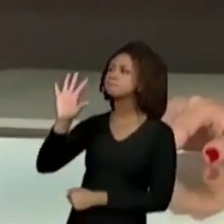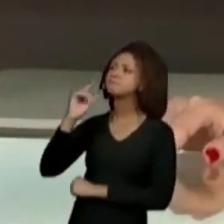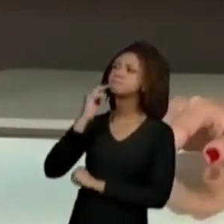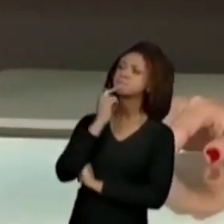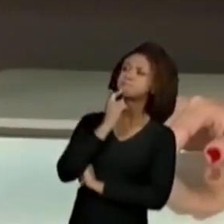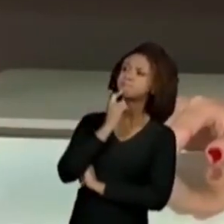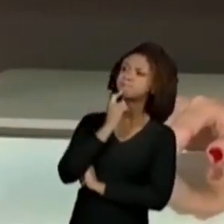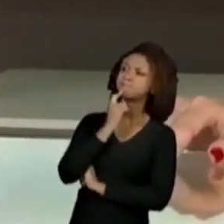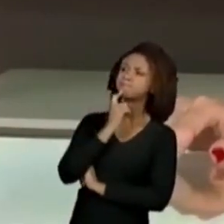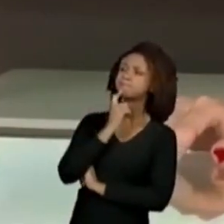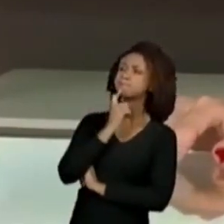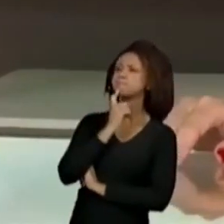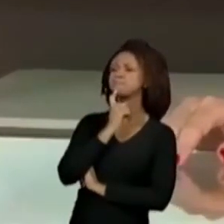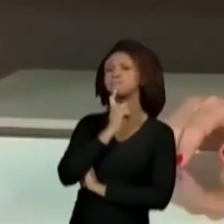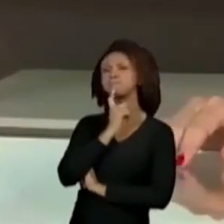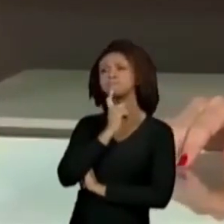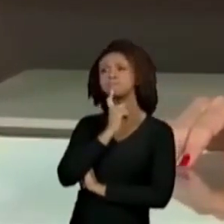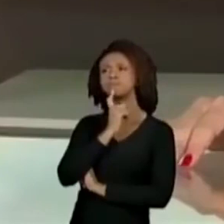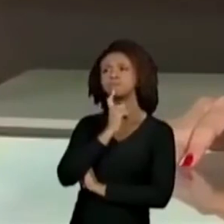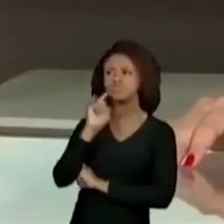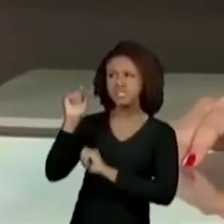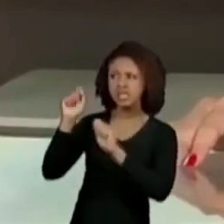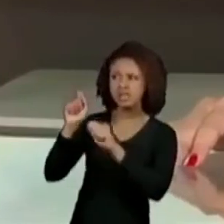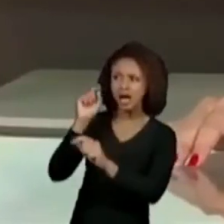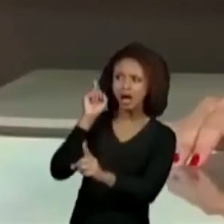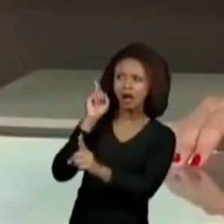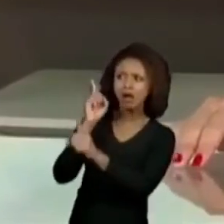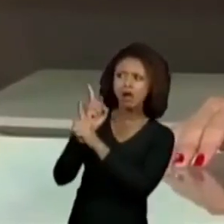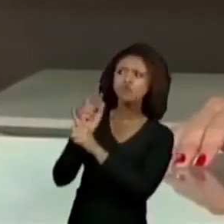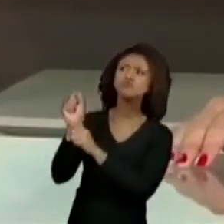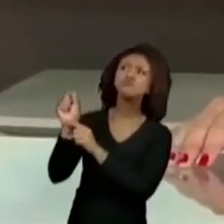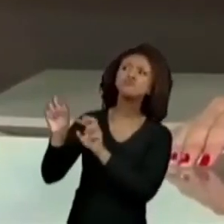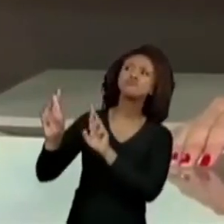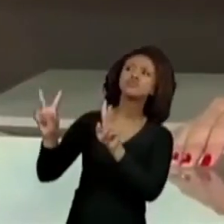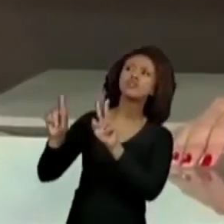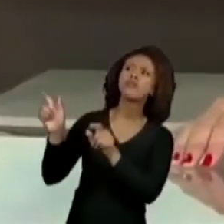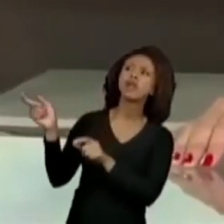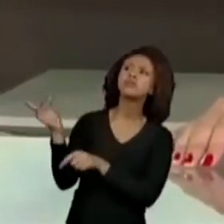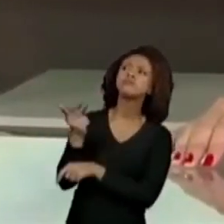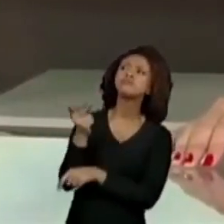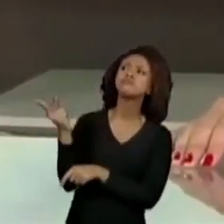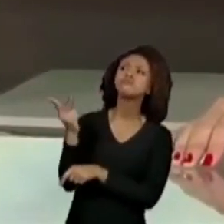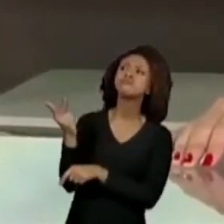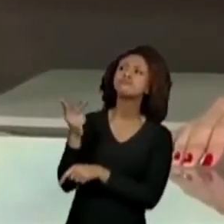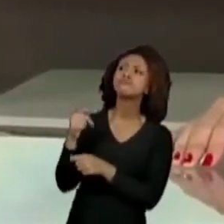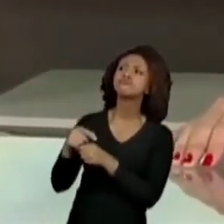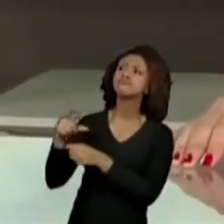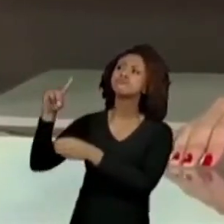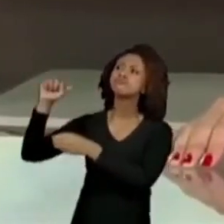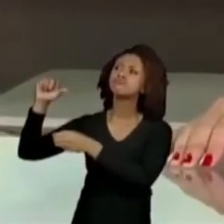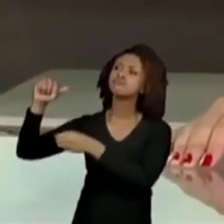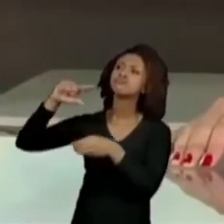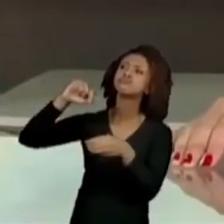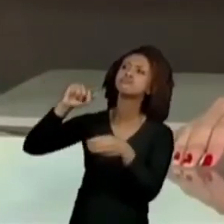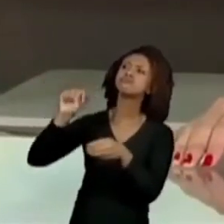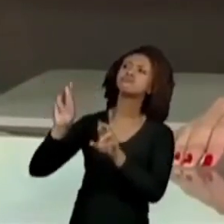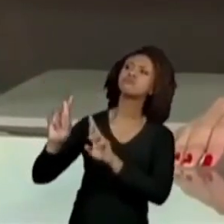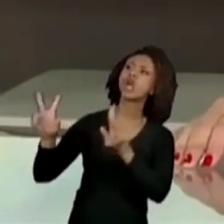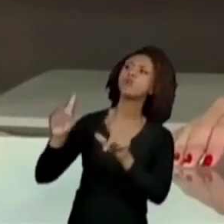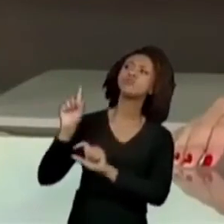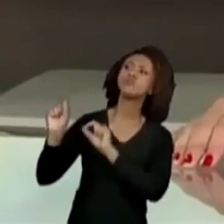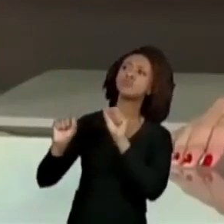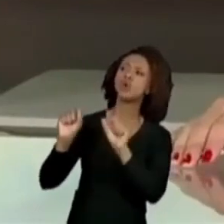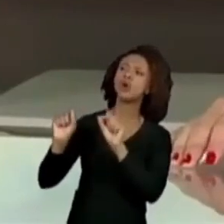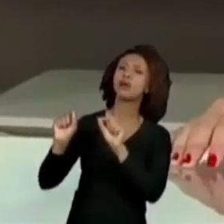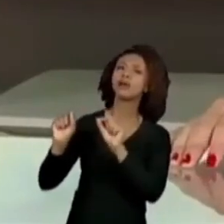Vocês conseguem identificar... o que que tem de diferente? E aí?